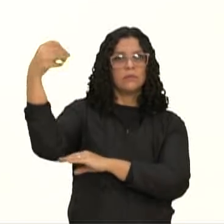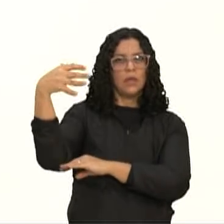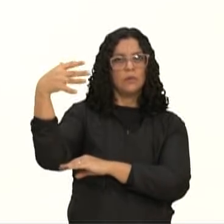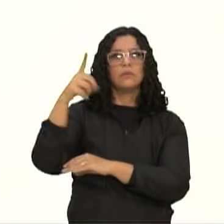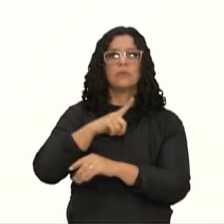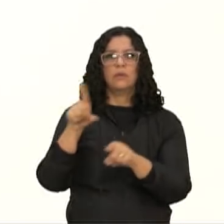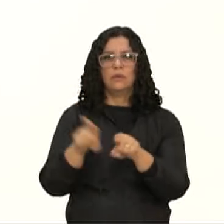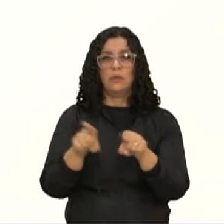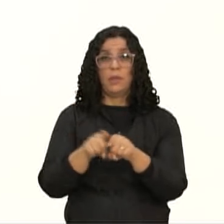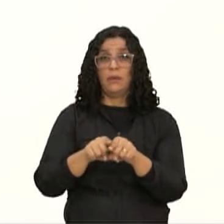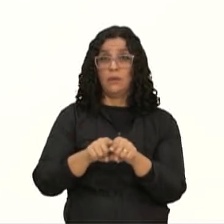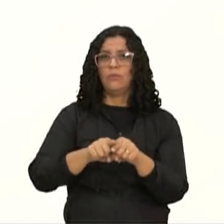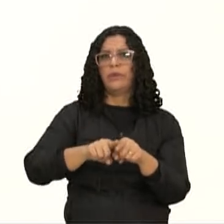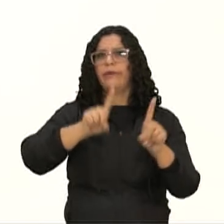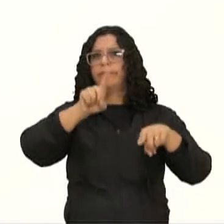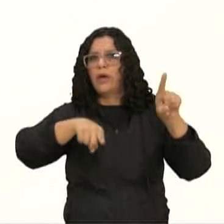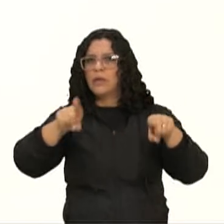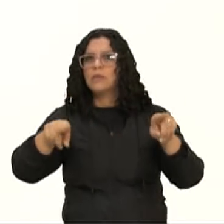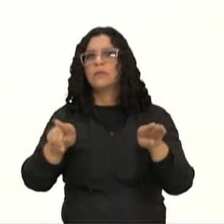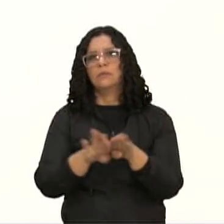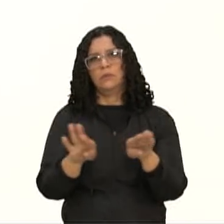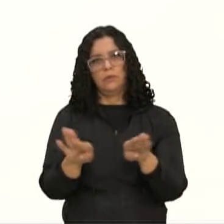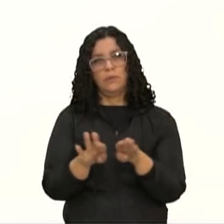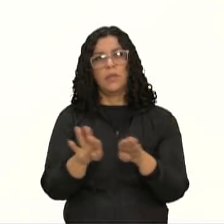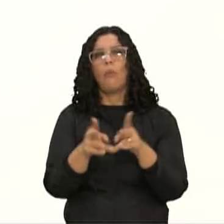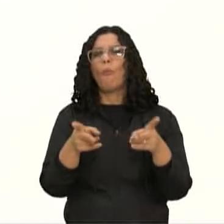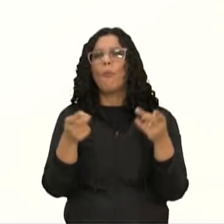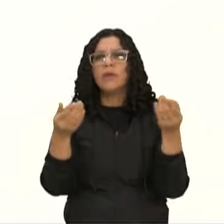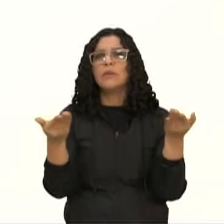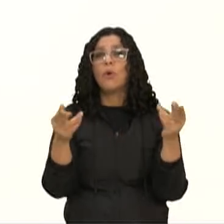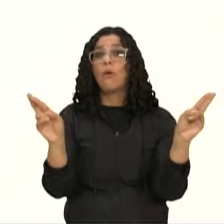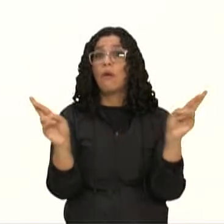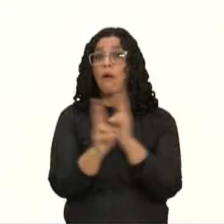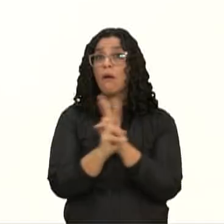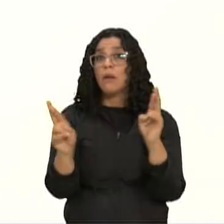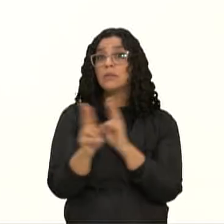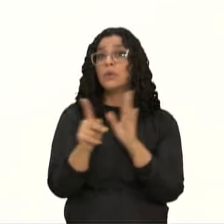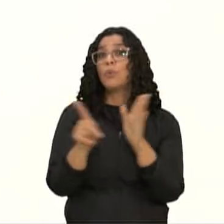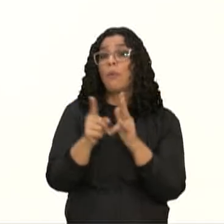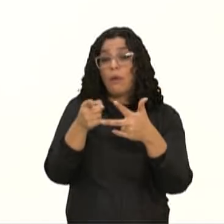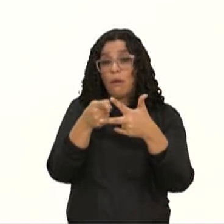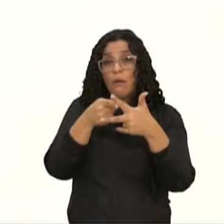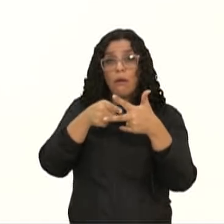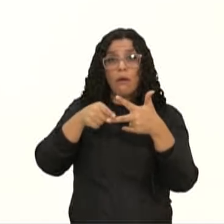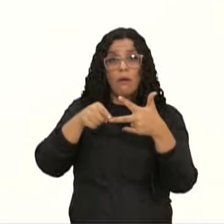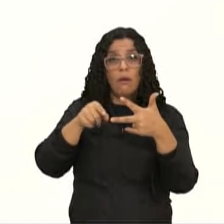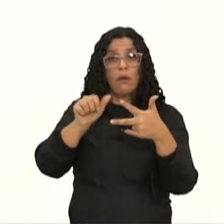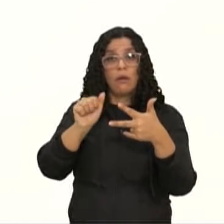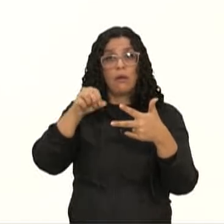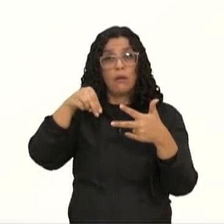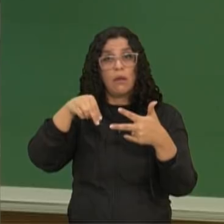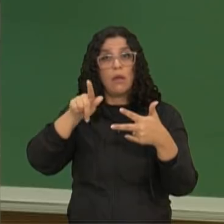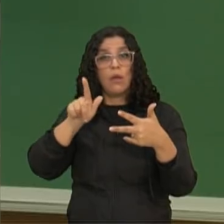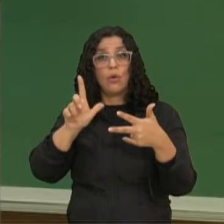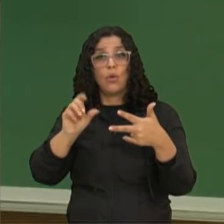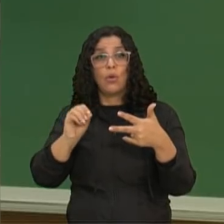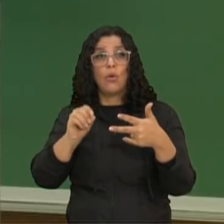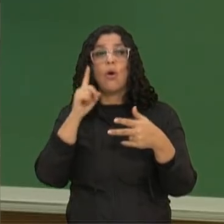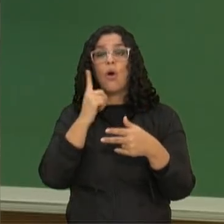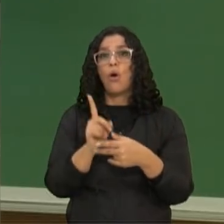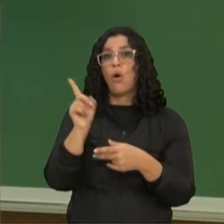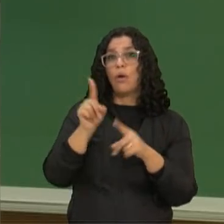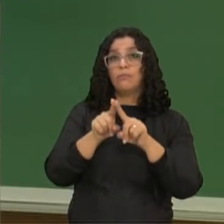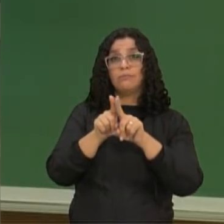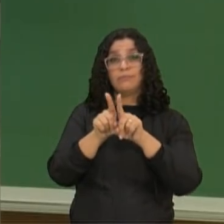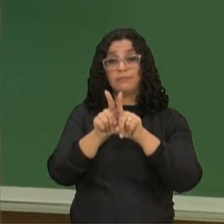ter uma certa variação. E você consegue perceber a relação angular. Então você percebe que o ângulo ele é um pouco maior antes